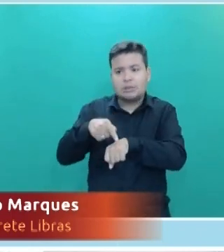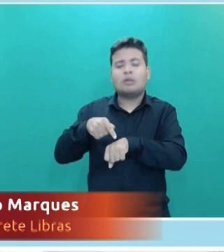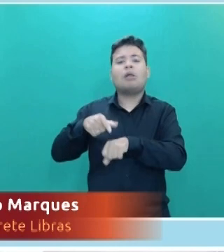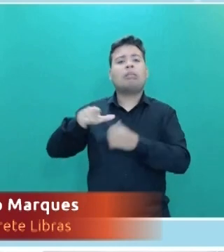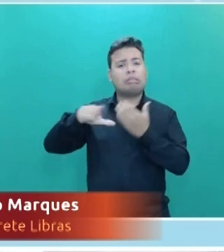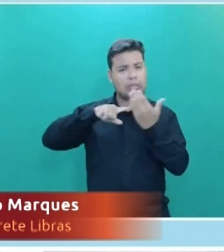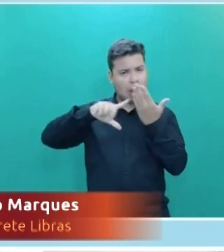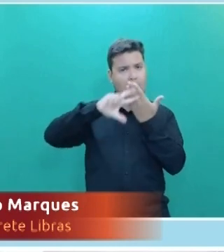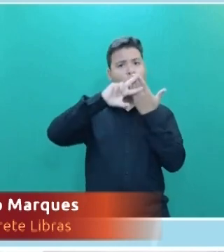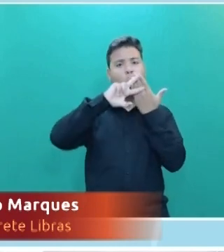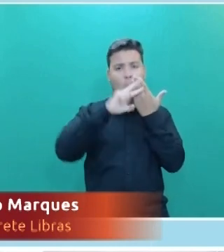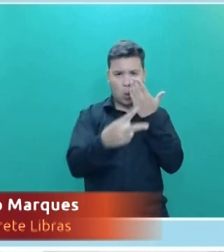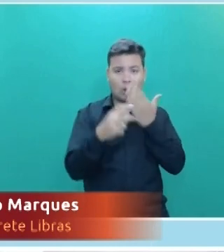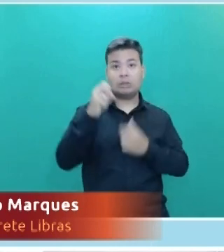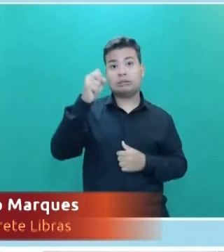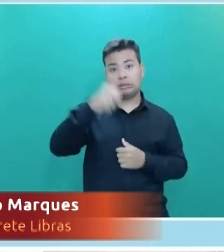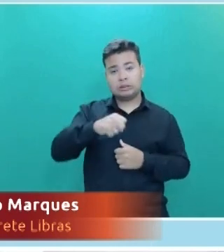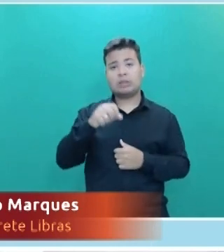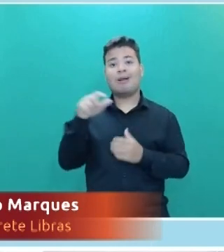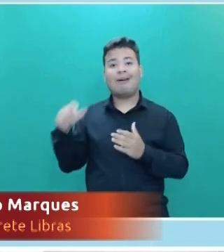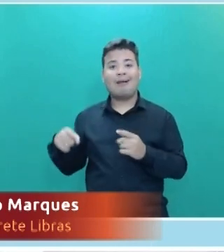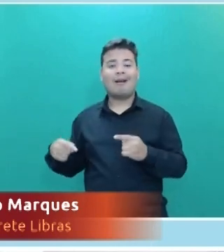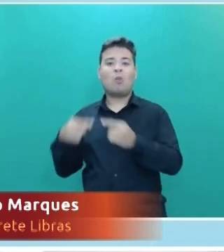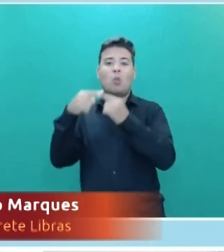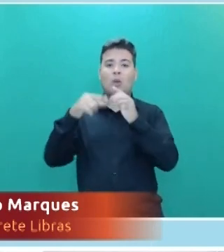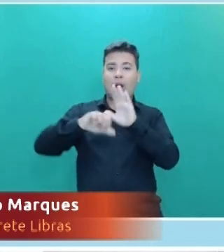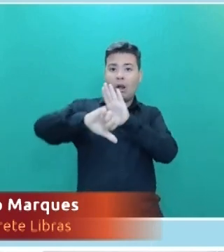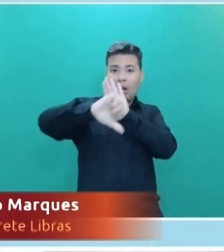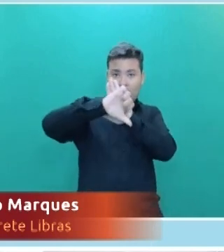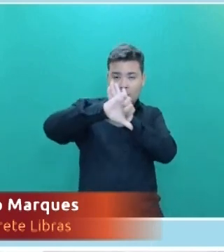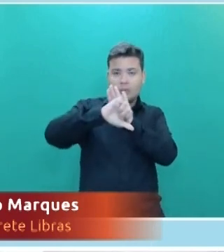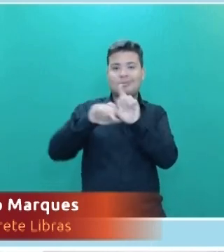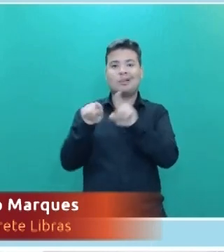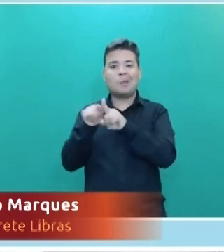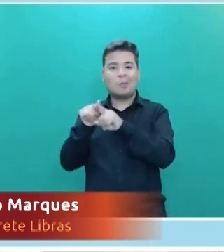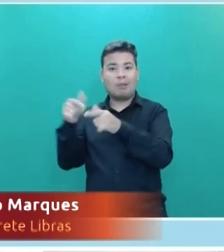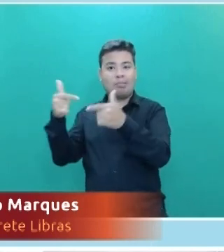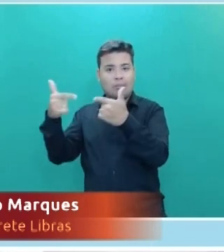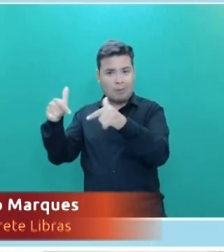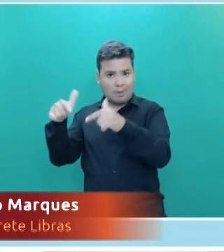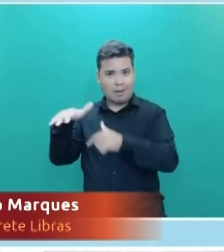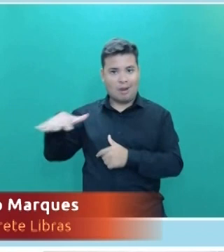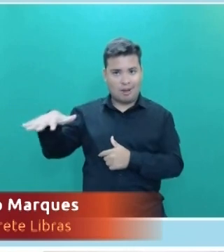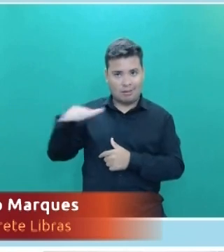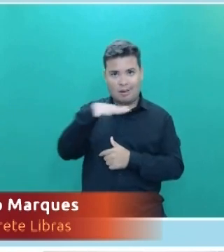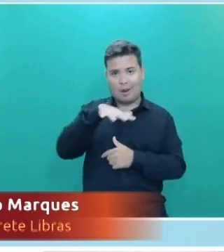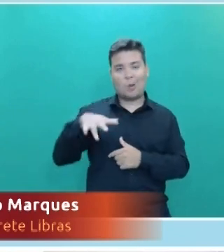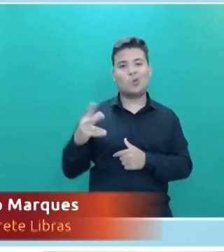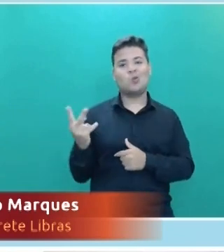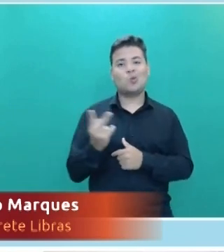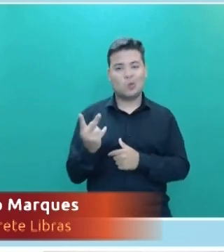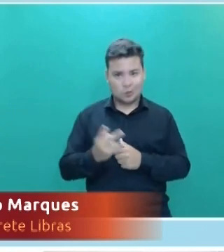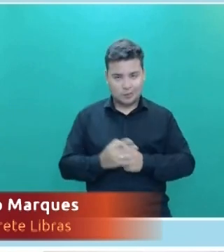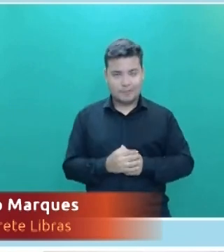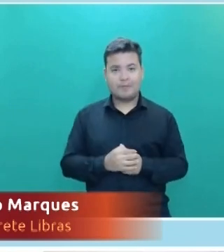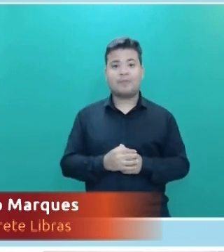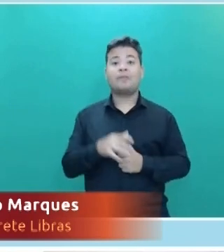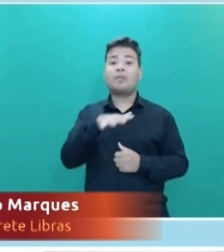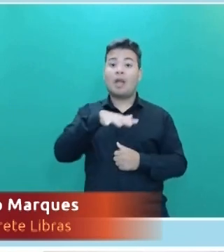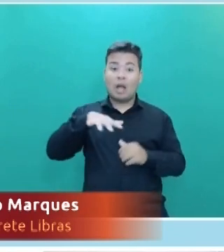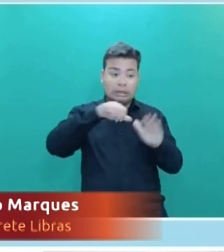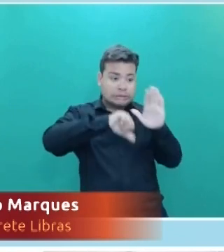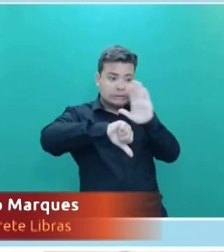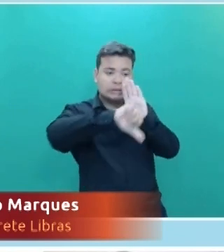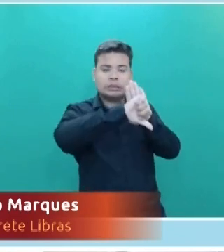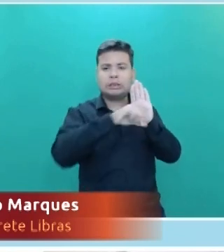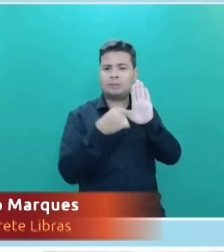de ordem criminal e de ordem trabalhista. Na questão da ordem criminal, eles vão responder